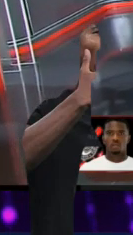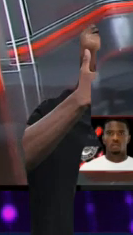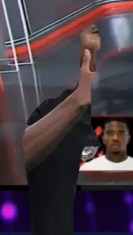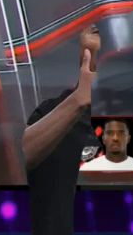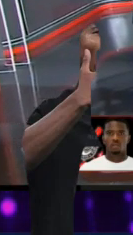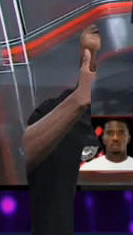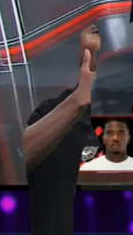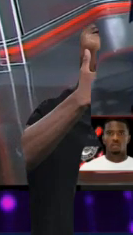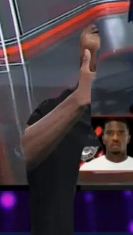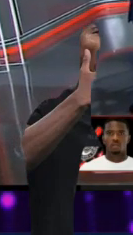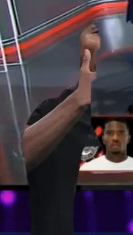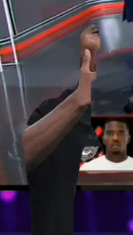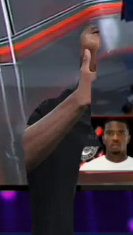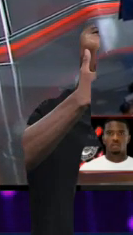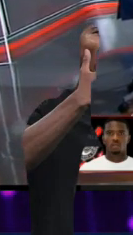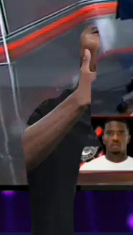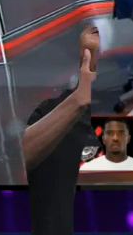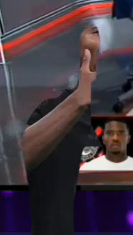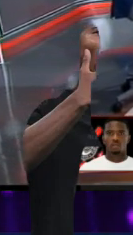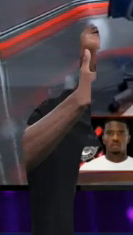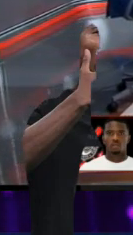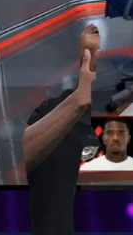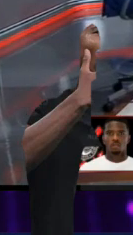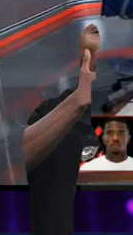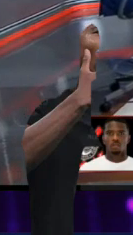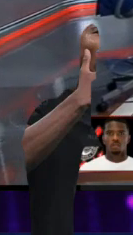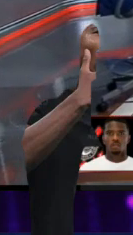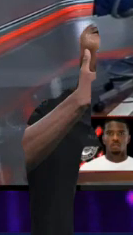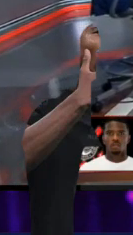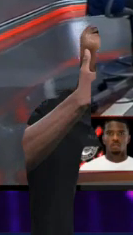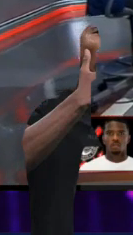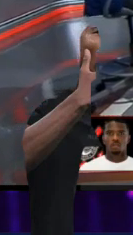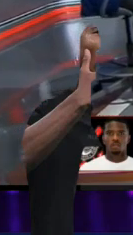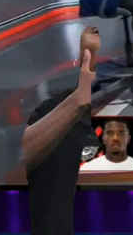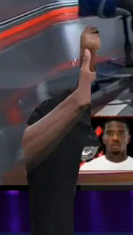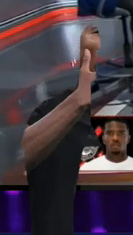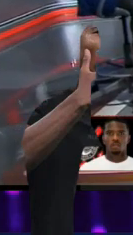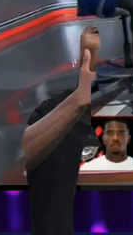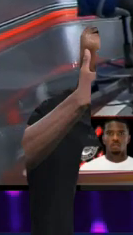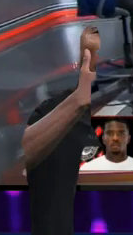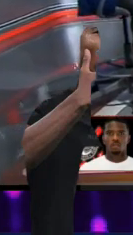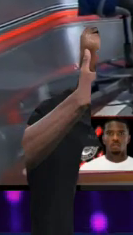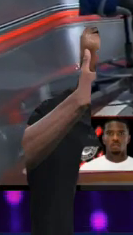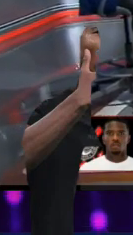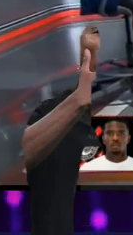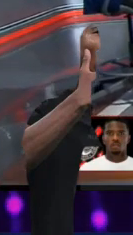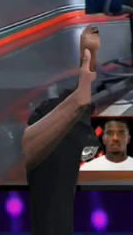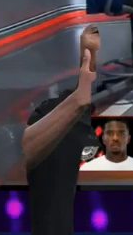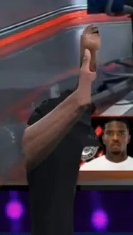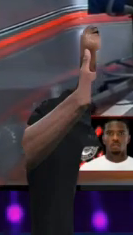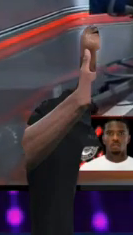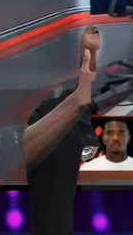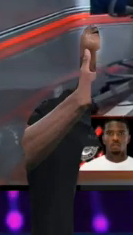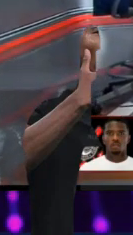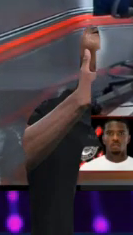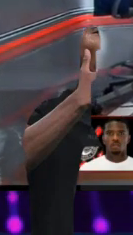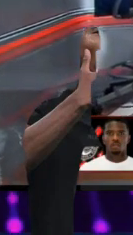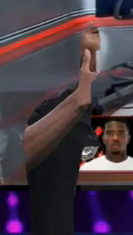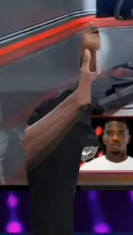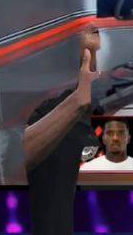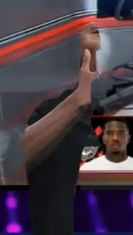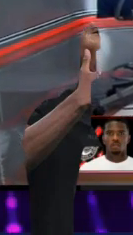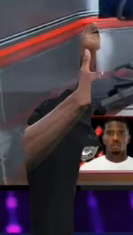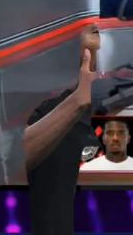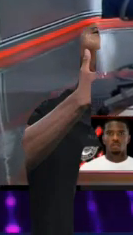venceu porque jogou com muita intensidade. Ele, sem cabeça quente, dentro na saída do campo, ele deu uma entrevista campo. Interessante. Isso, aí ele falou, todo mundo se